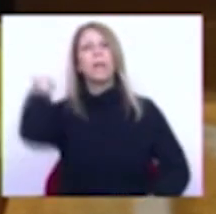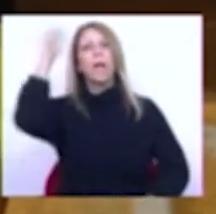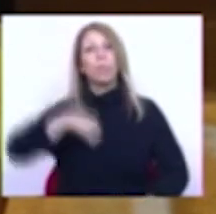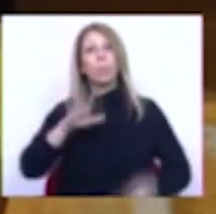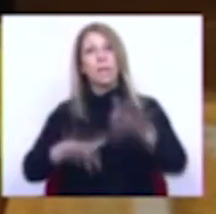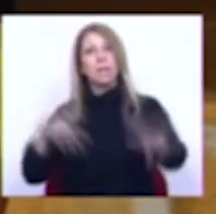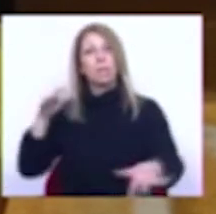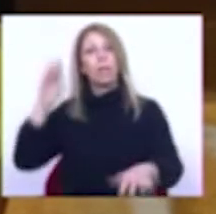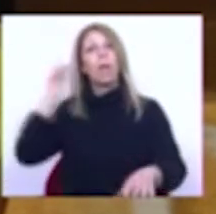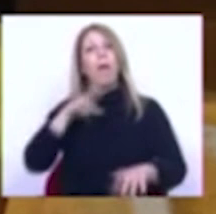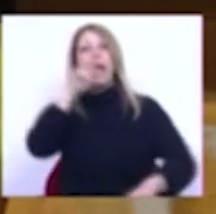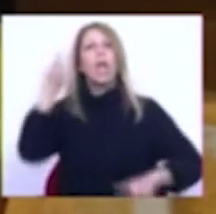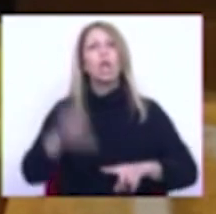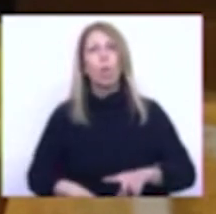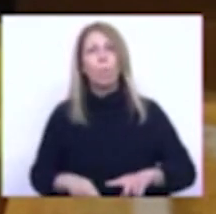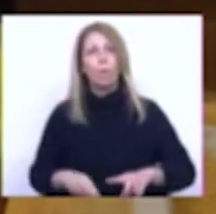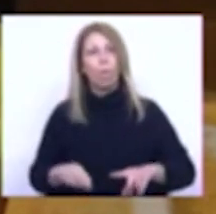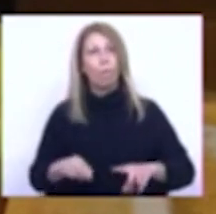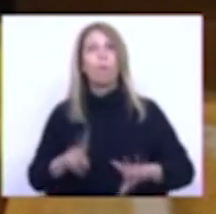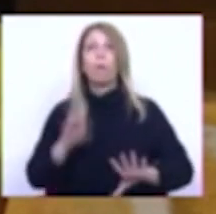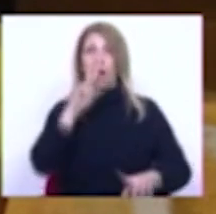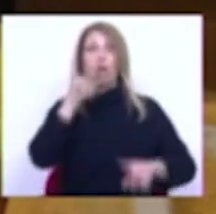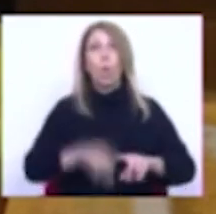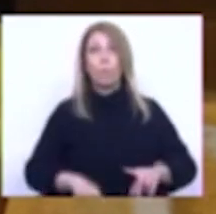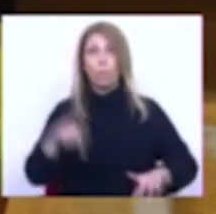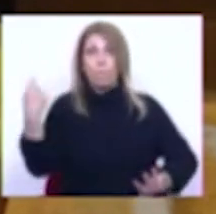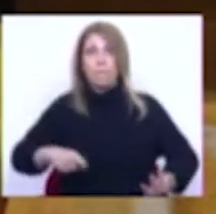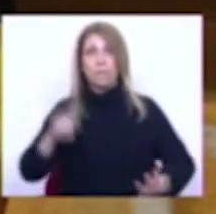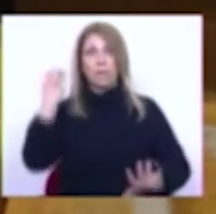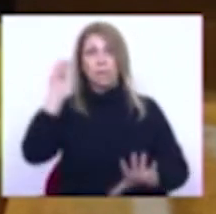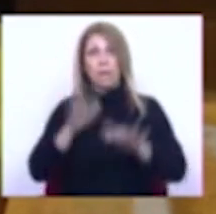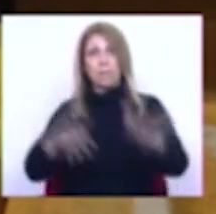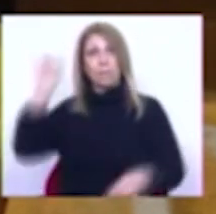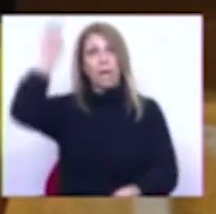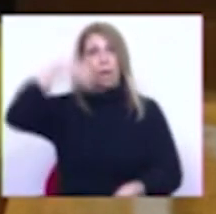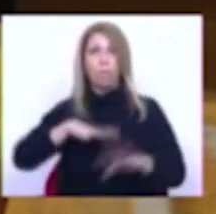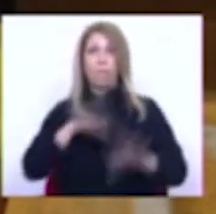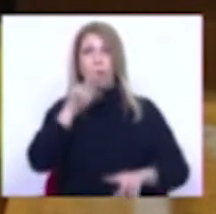República. Ser interrompido pelo Presidente da Assembleia da República.